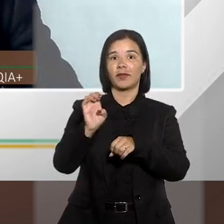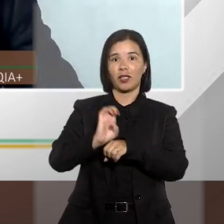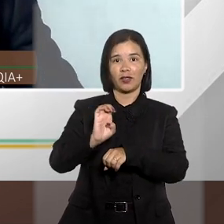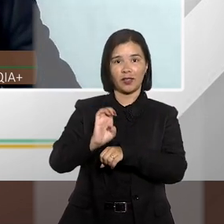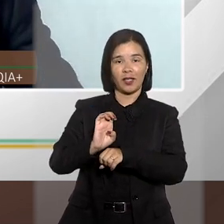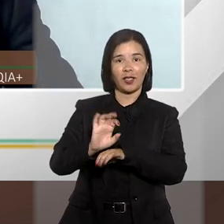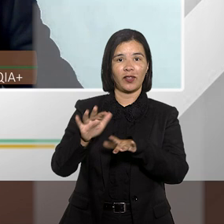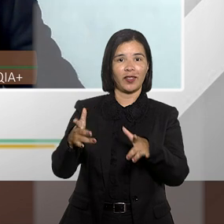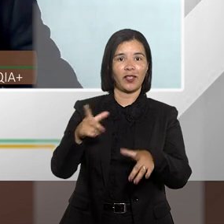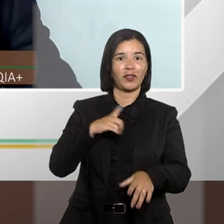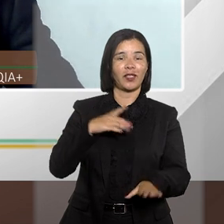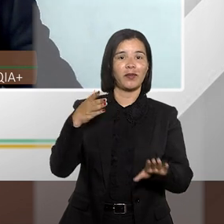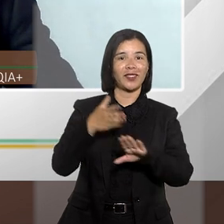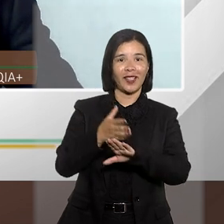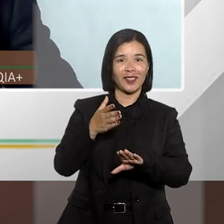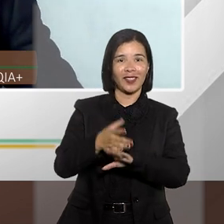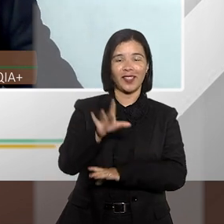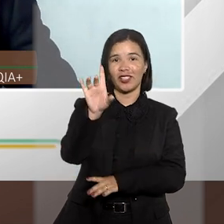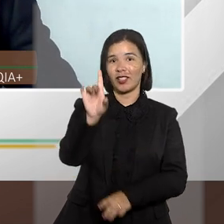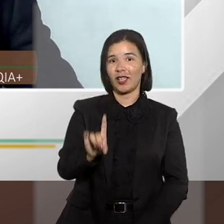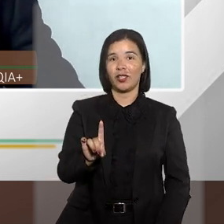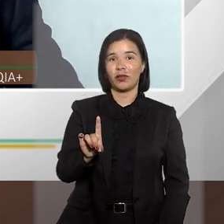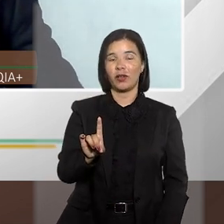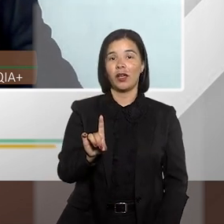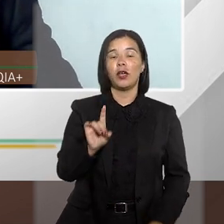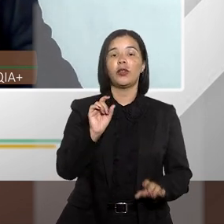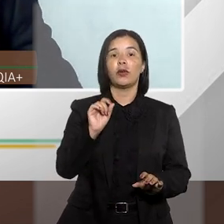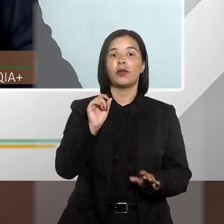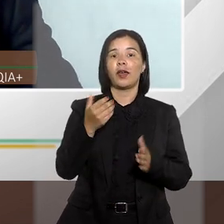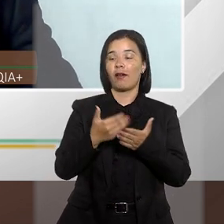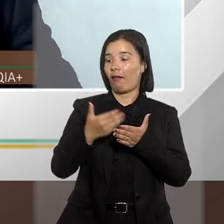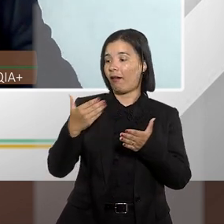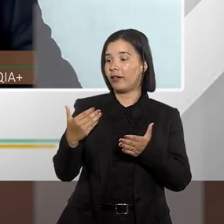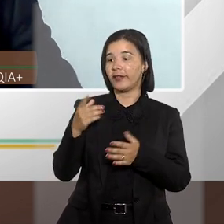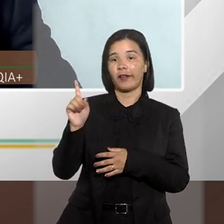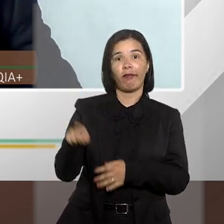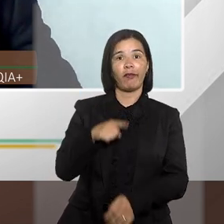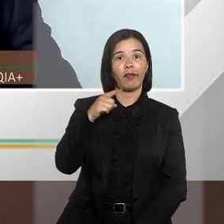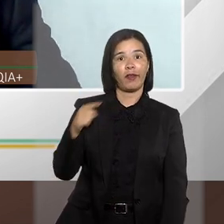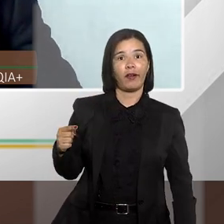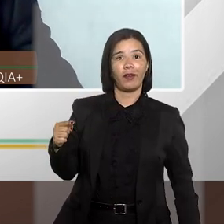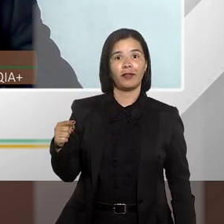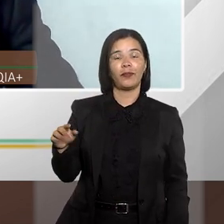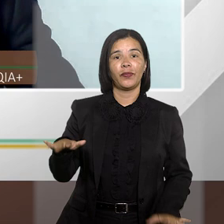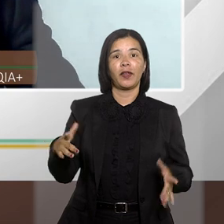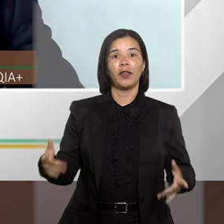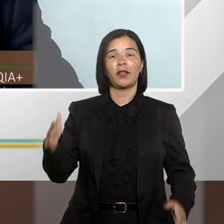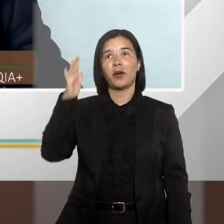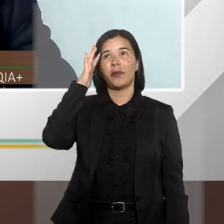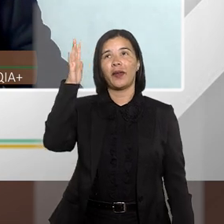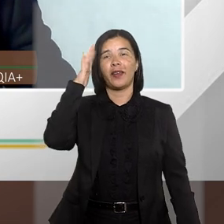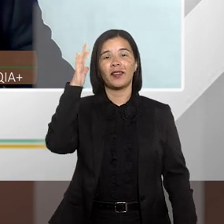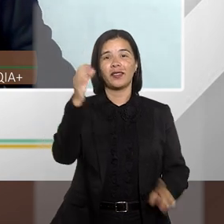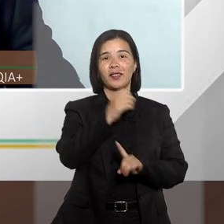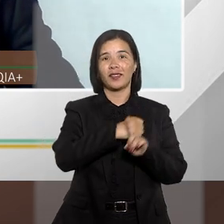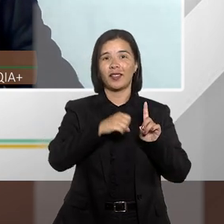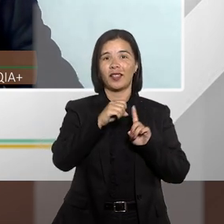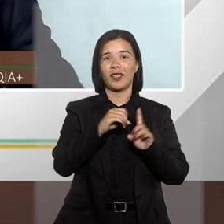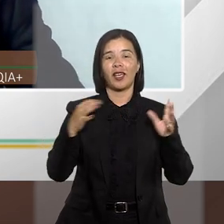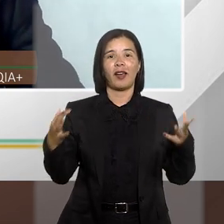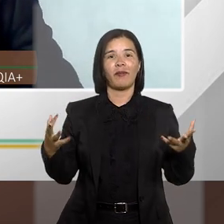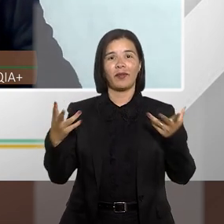isso nós tenhamos acesso a direitos que até então eram negados. Então, quando a gente pensa numa ideia de cidadania plena para as